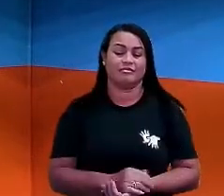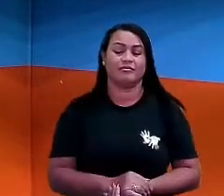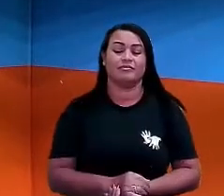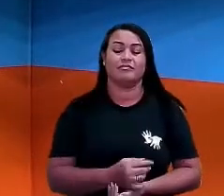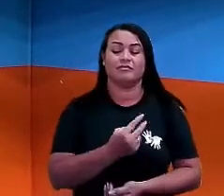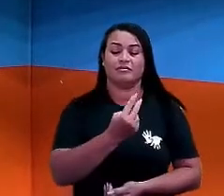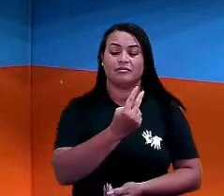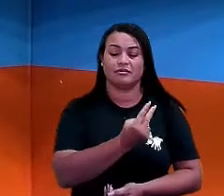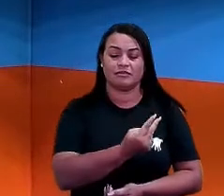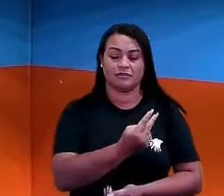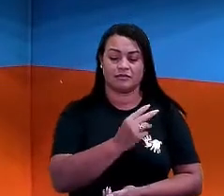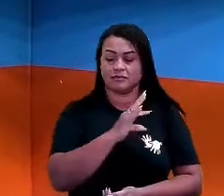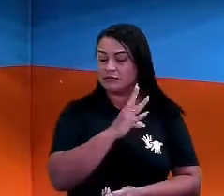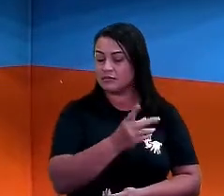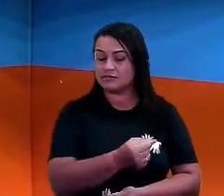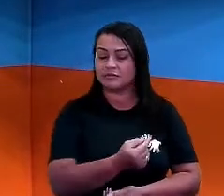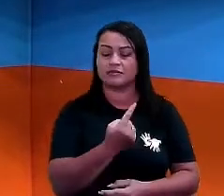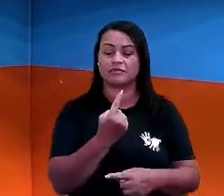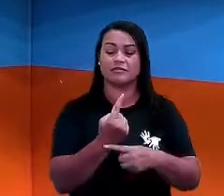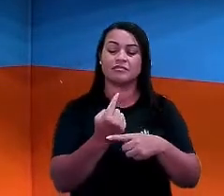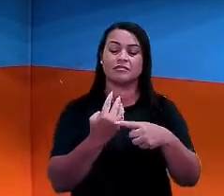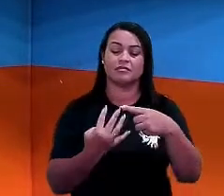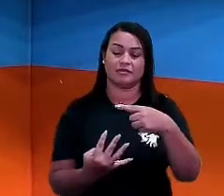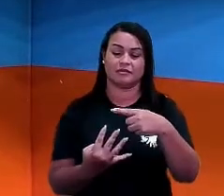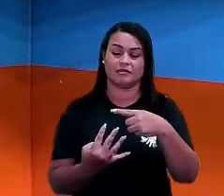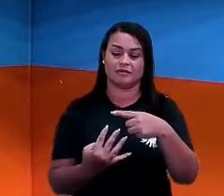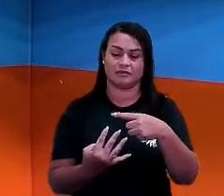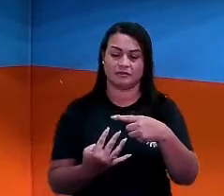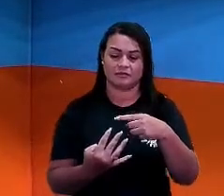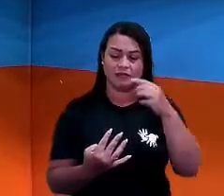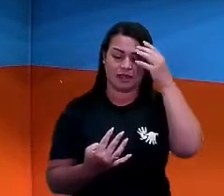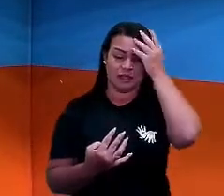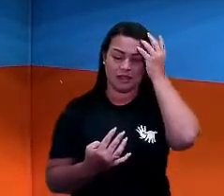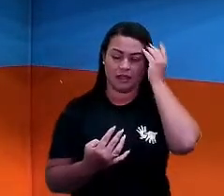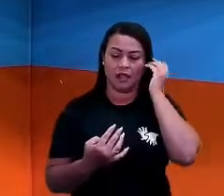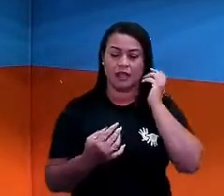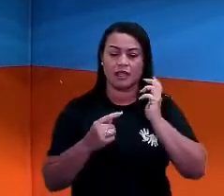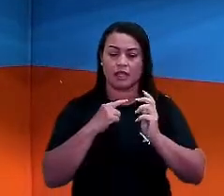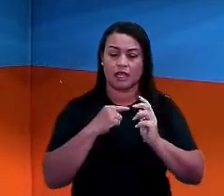2 inteiros e 1/4. O próprio